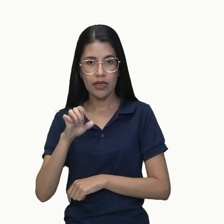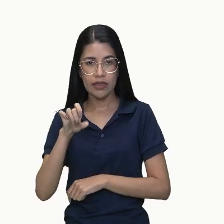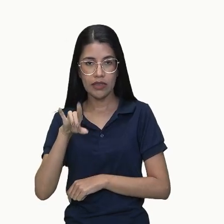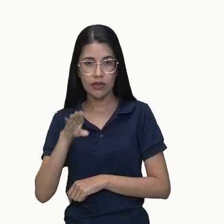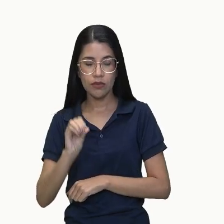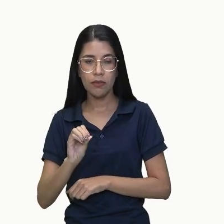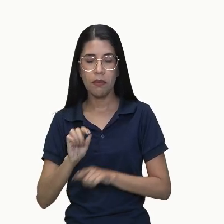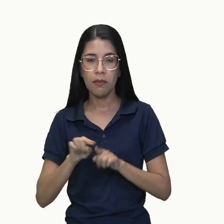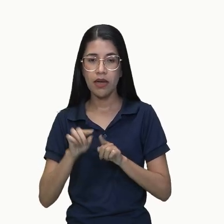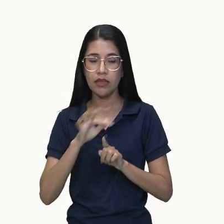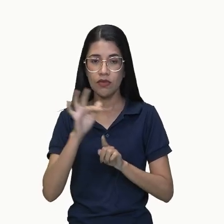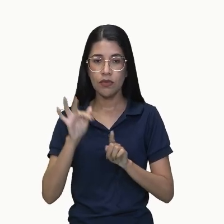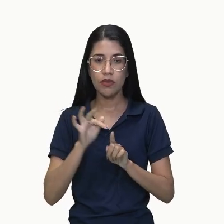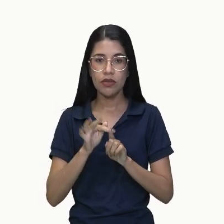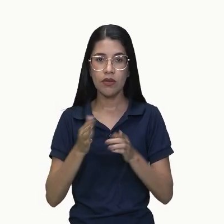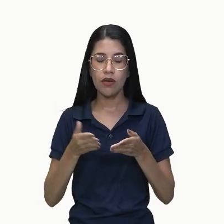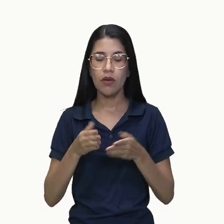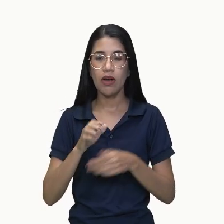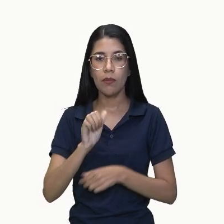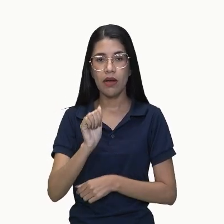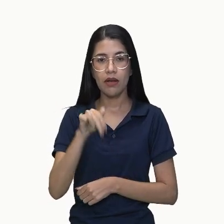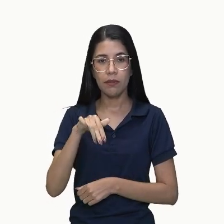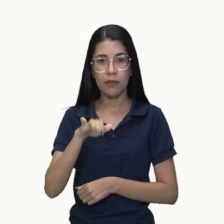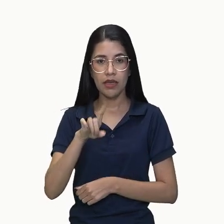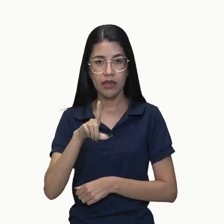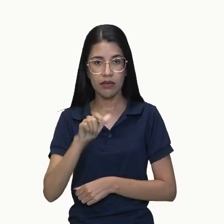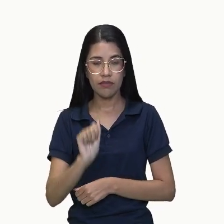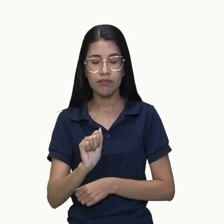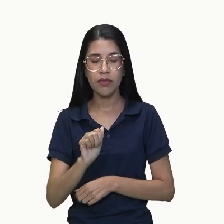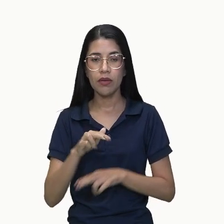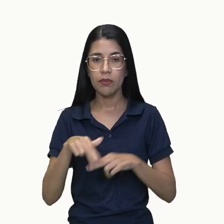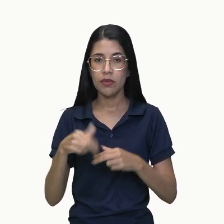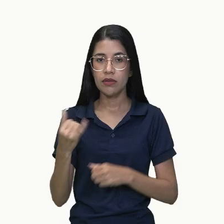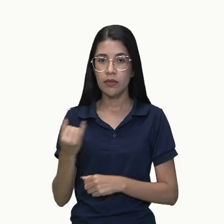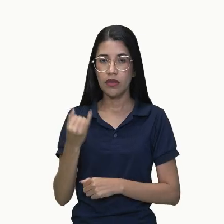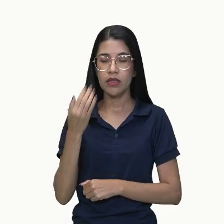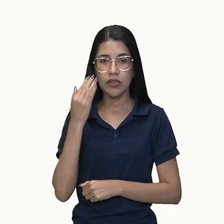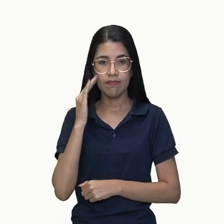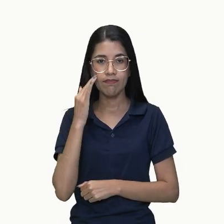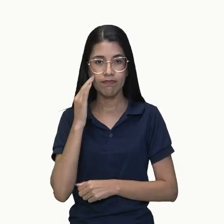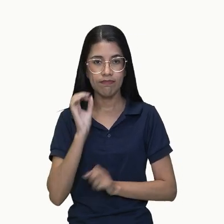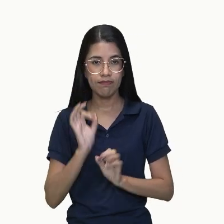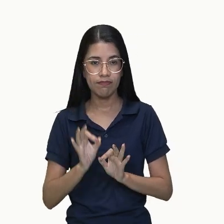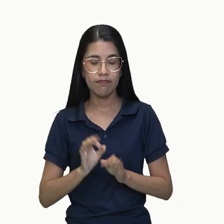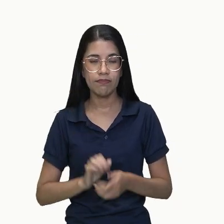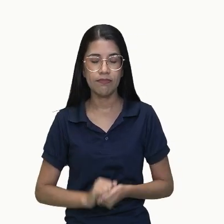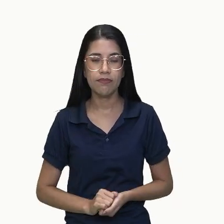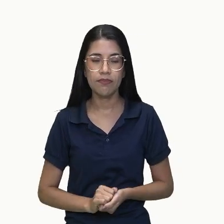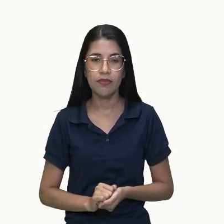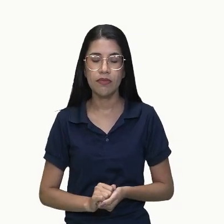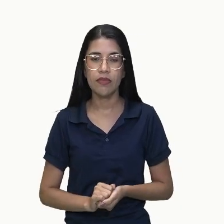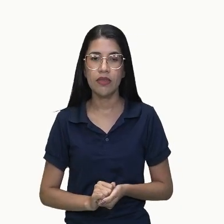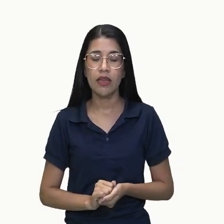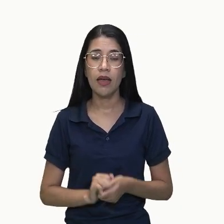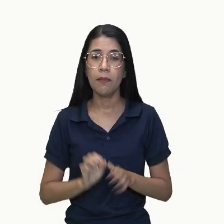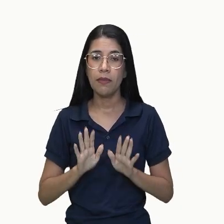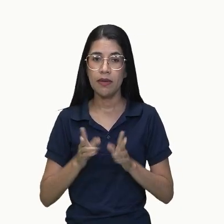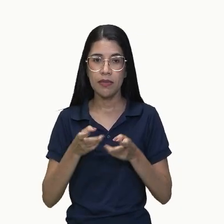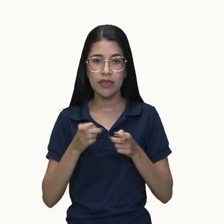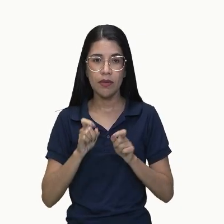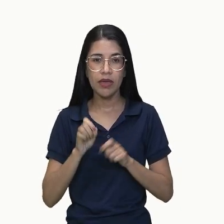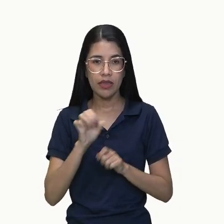função é uma amida, tá? Então é importante entender isso. Então aqui, note que é